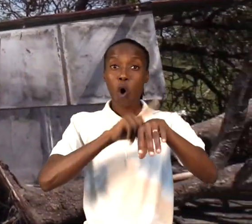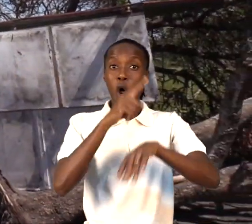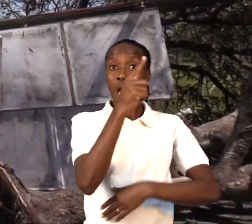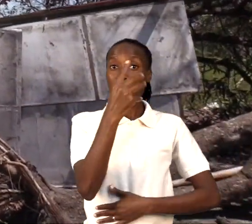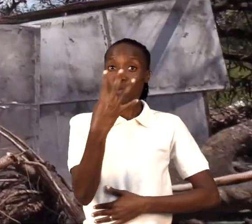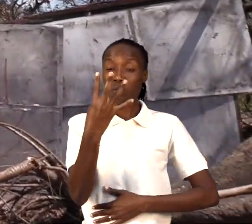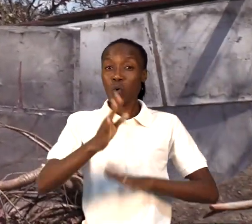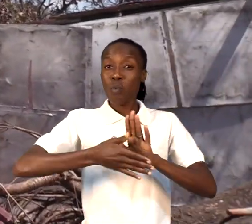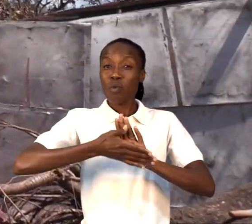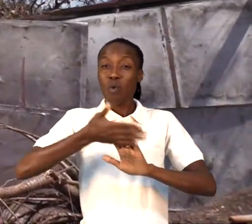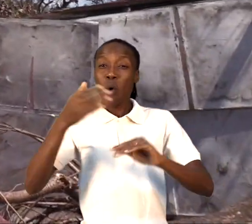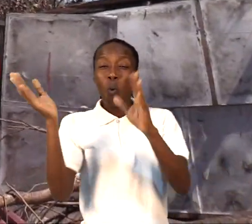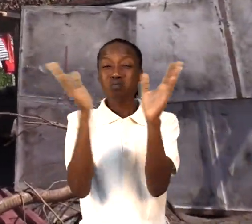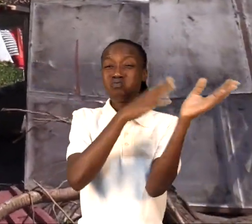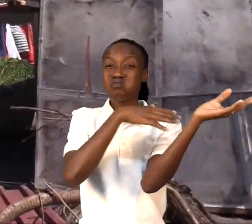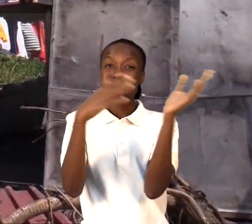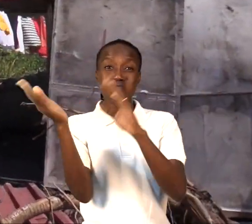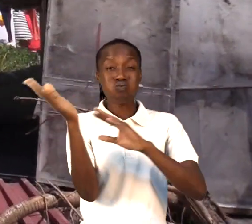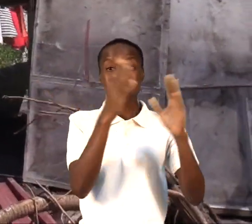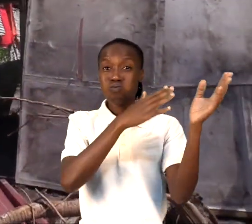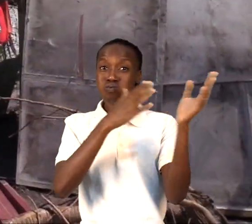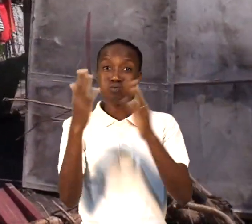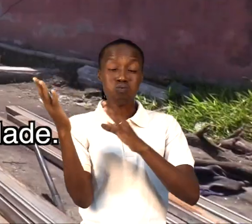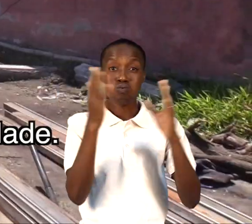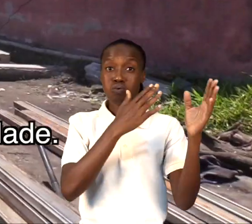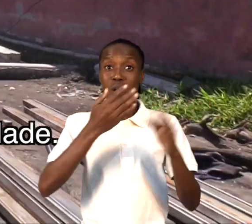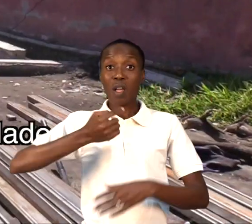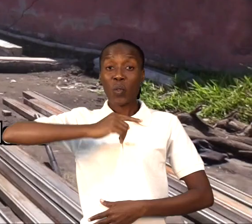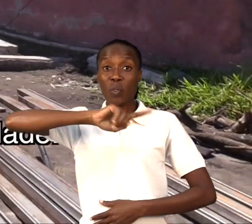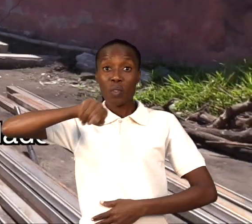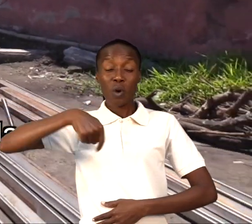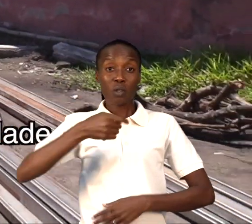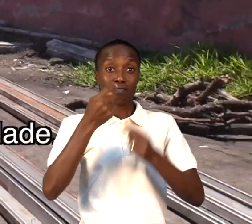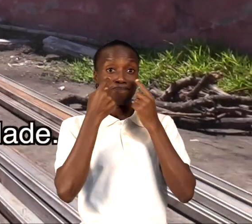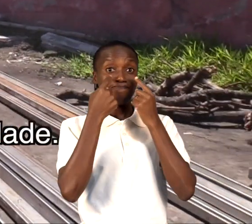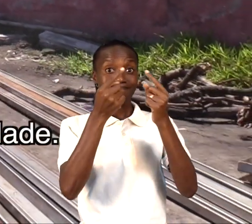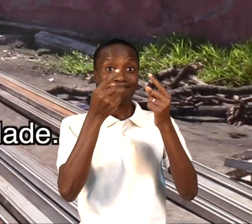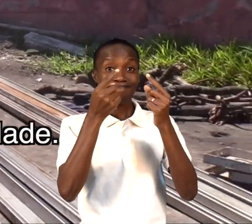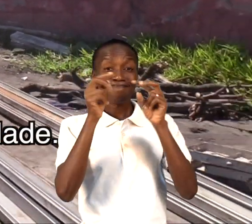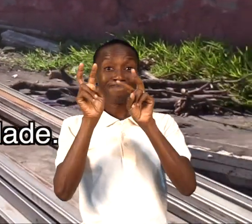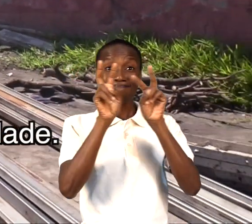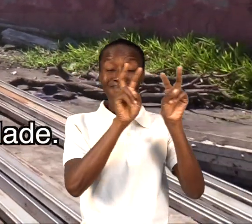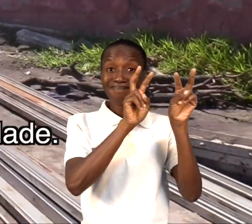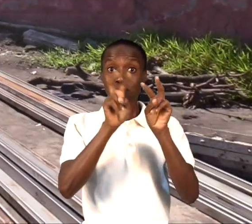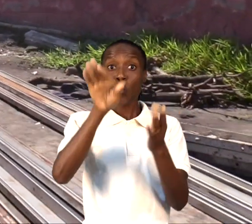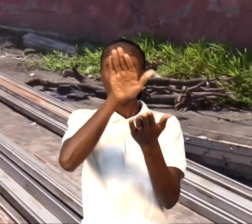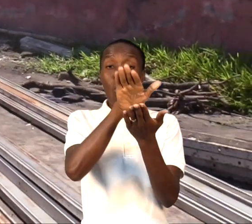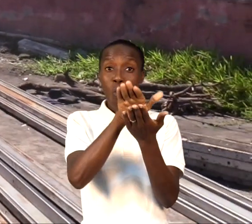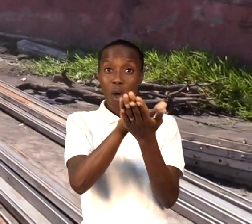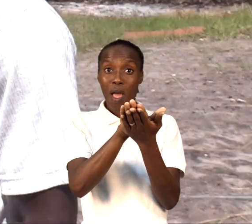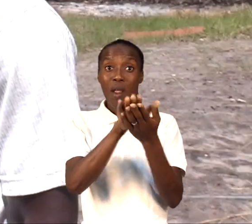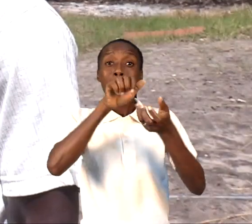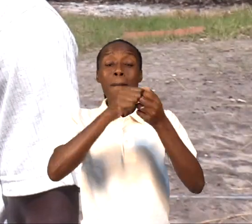mesmo que estar de atento com a unidade sanitária por causa dos medicamentos e outro problema que possa advir a partir da comunidade, se calhar alguém